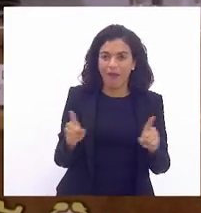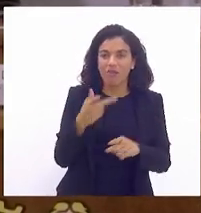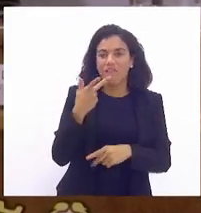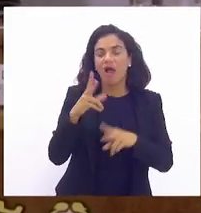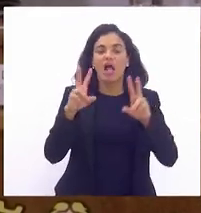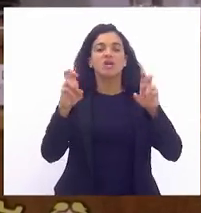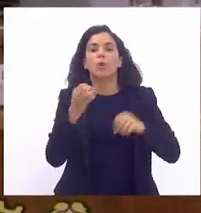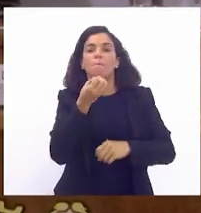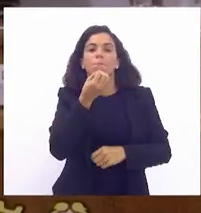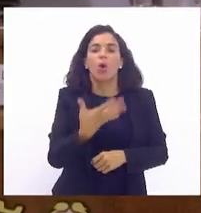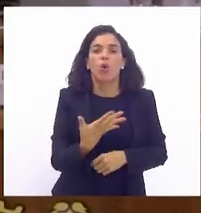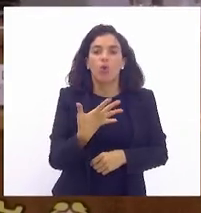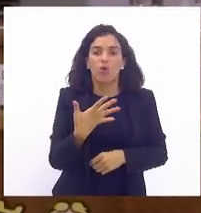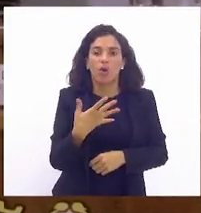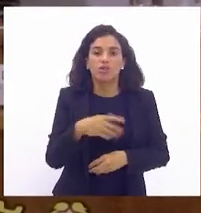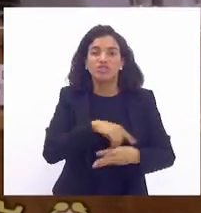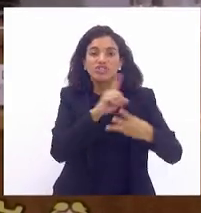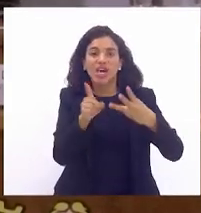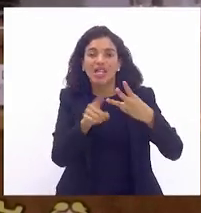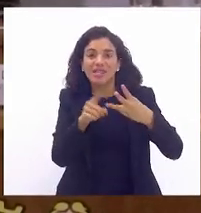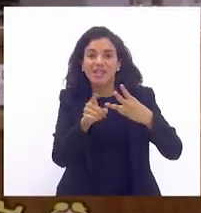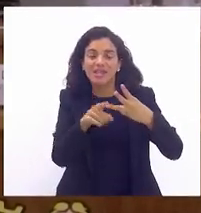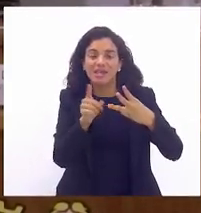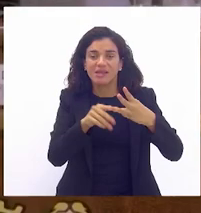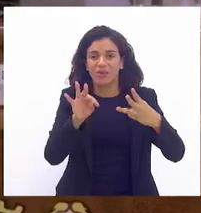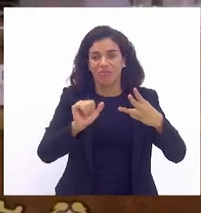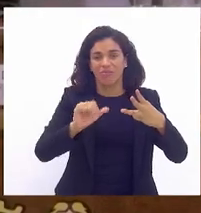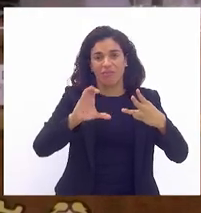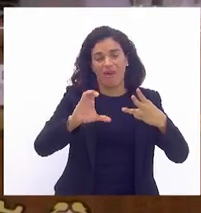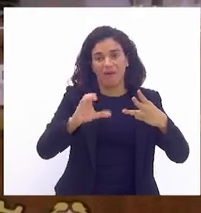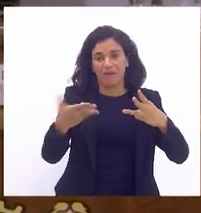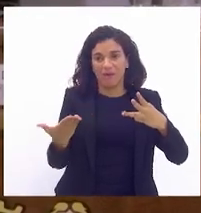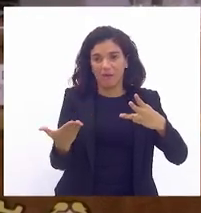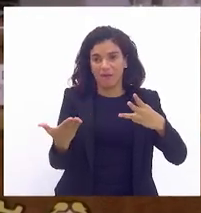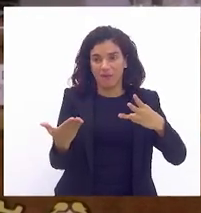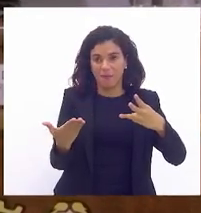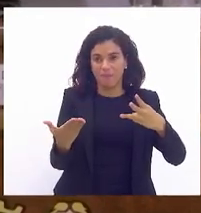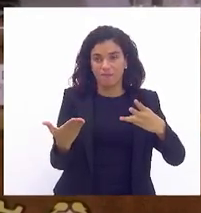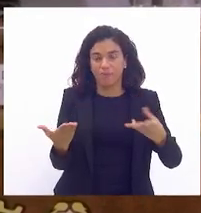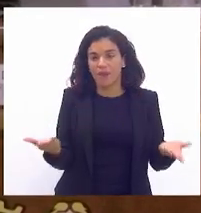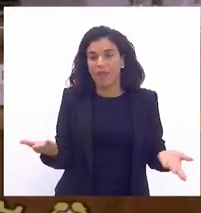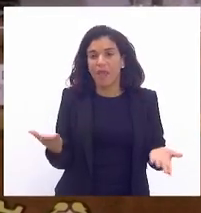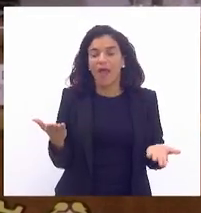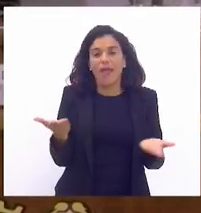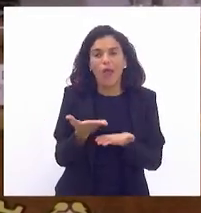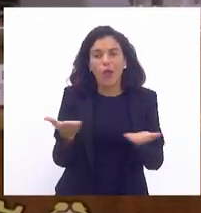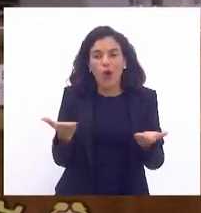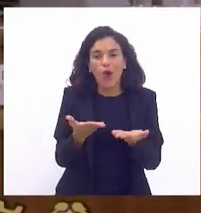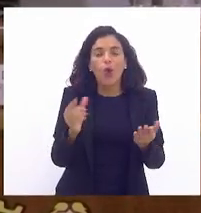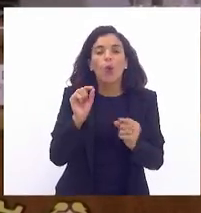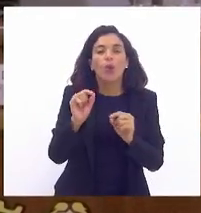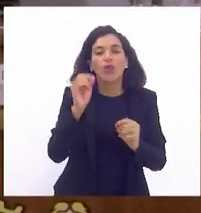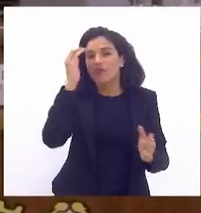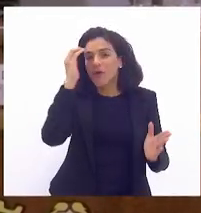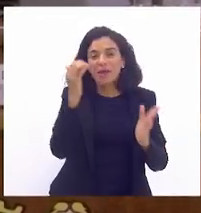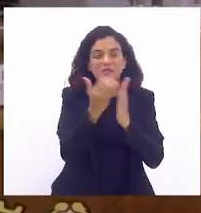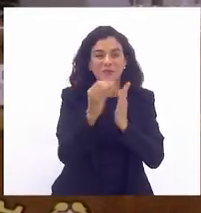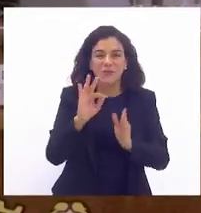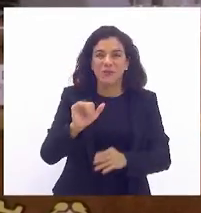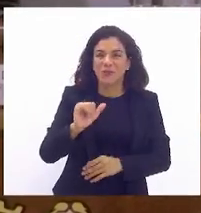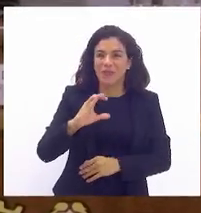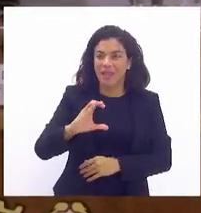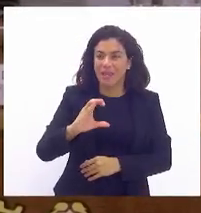novo. A gente está no terceiro TAC. Terceiro. Aí a gente foi pegar aqui agora o que, que foi cumprido no TAC. Só para